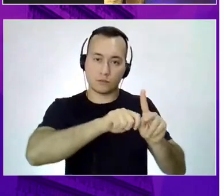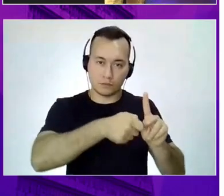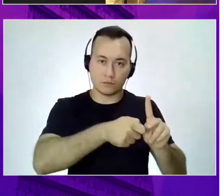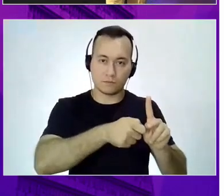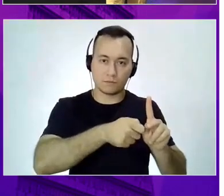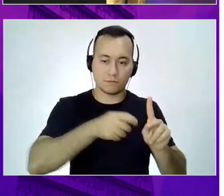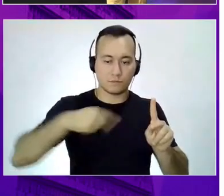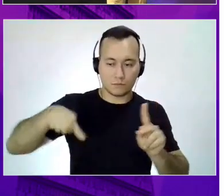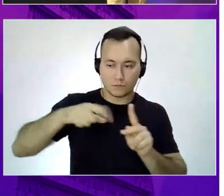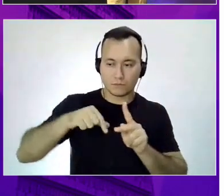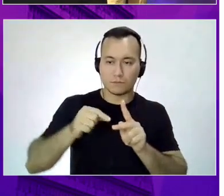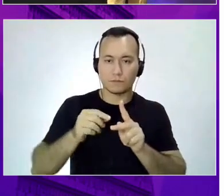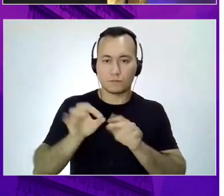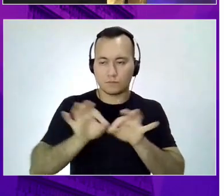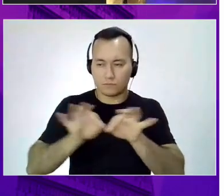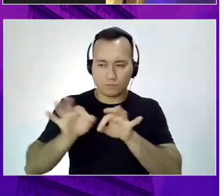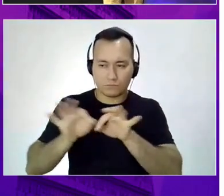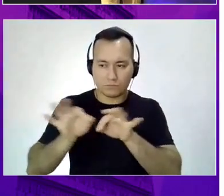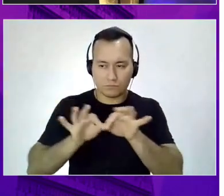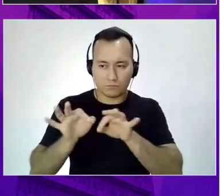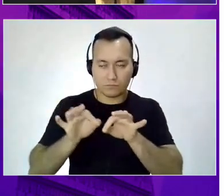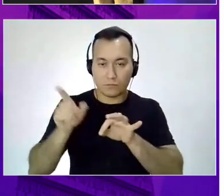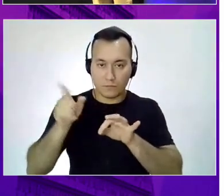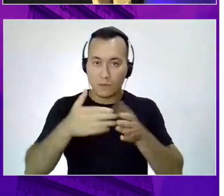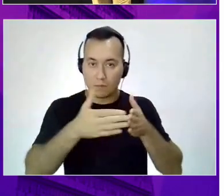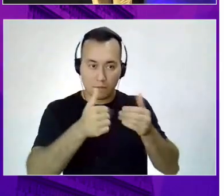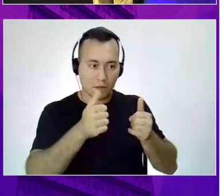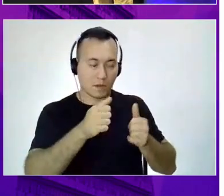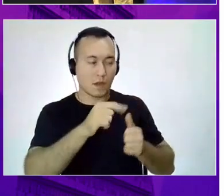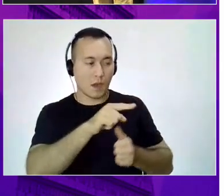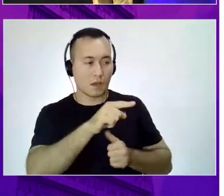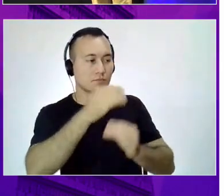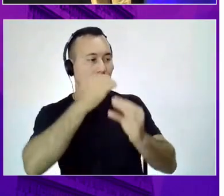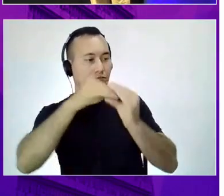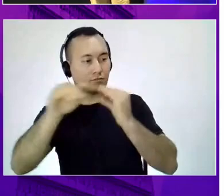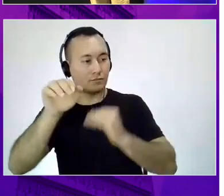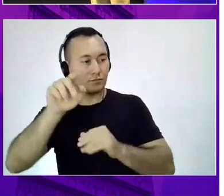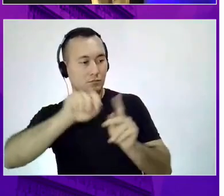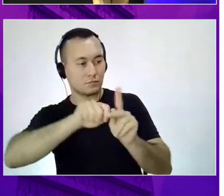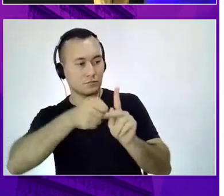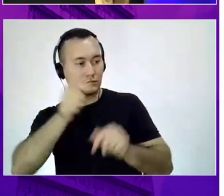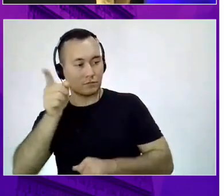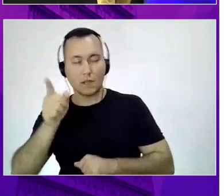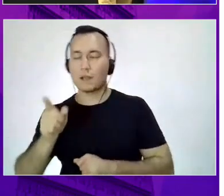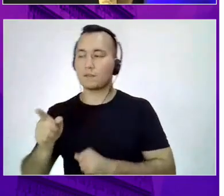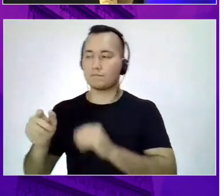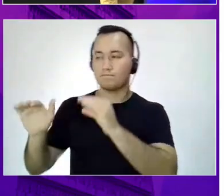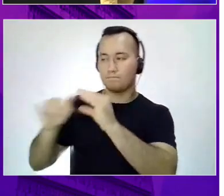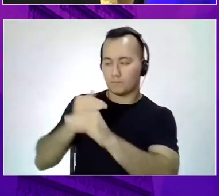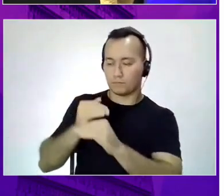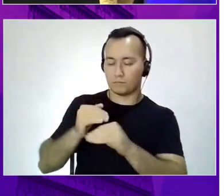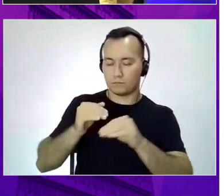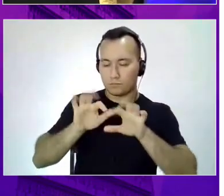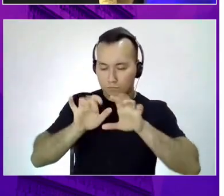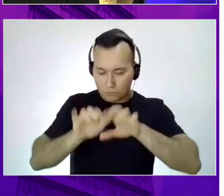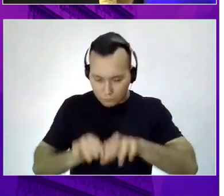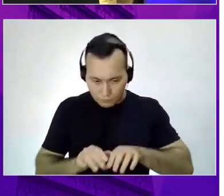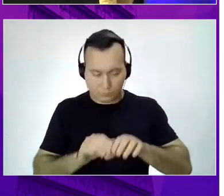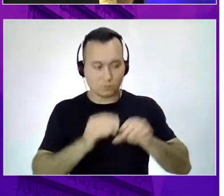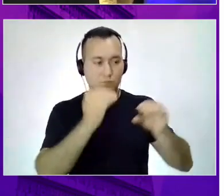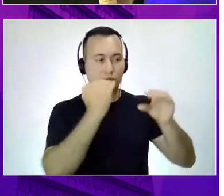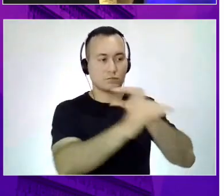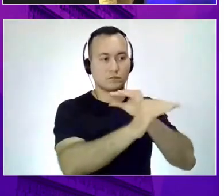essa transação para o nosso cliente. Né? Só que nesse processo existe a necessidade de haver